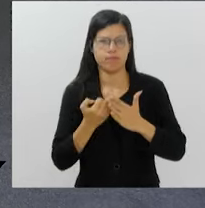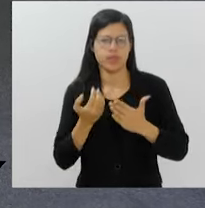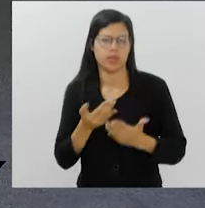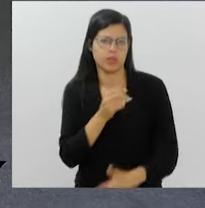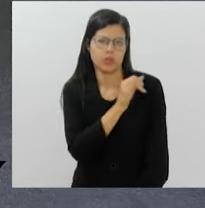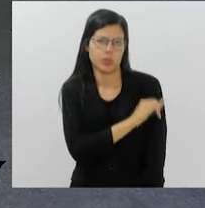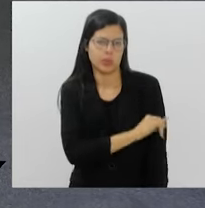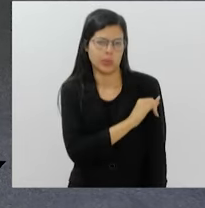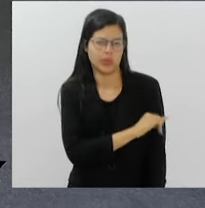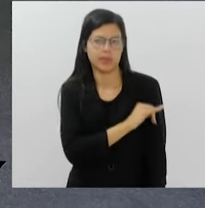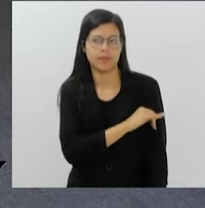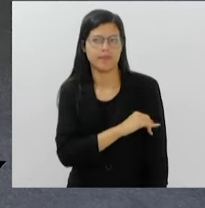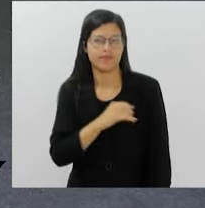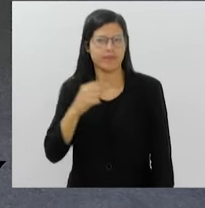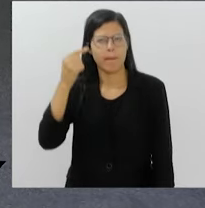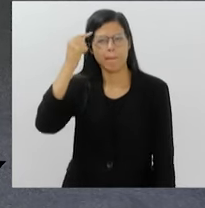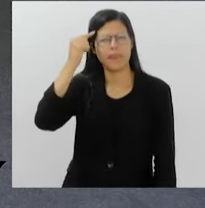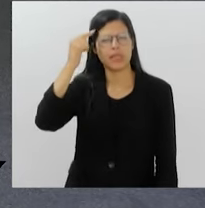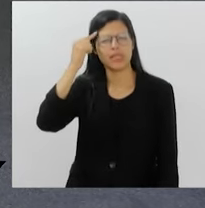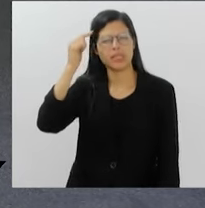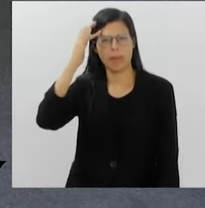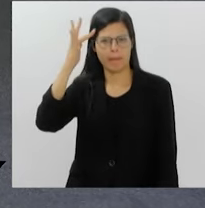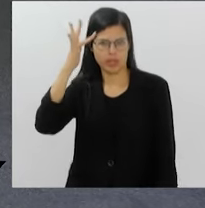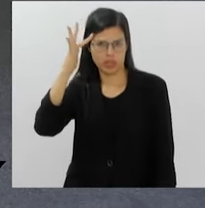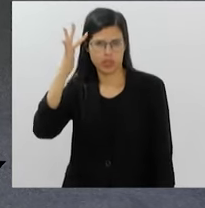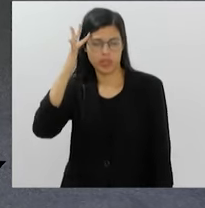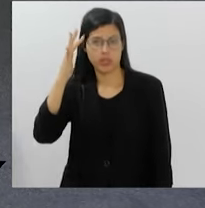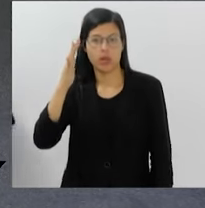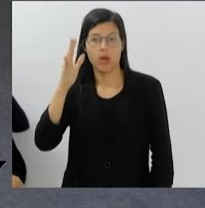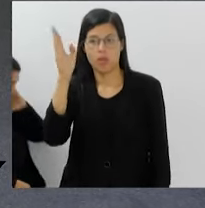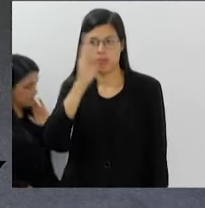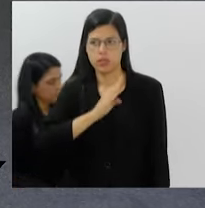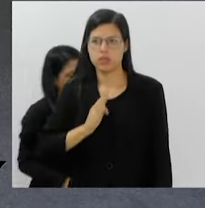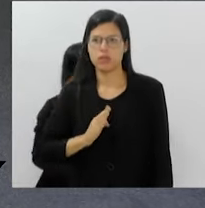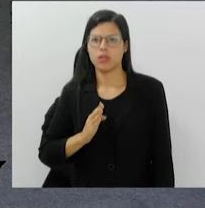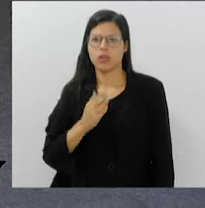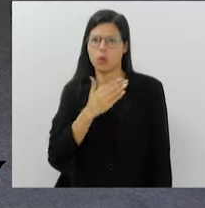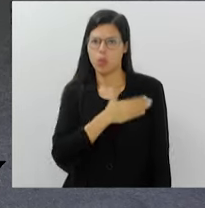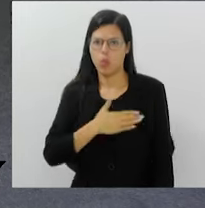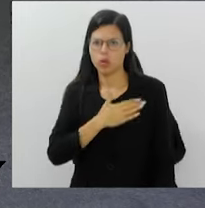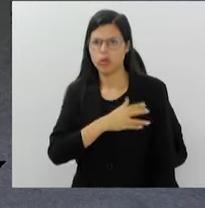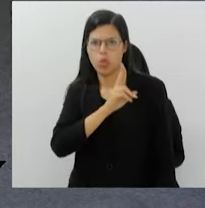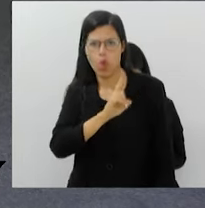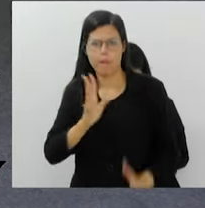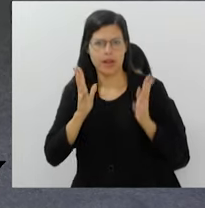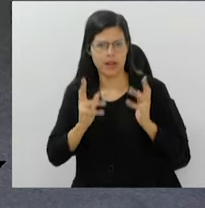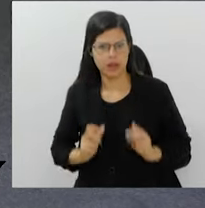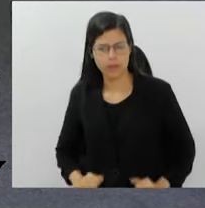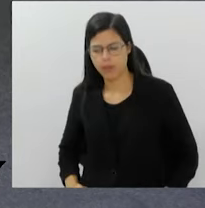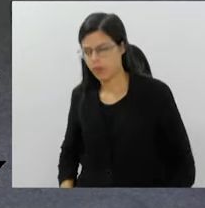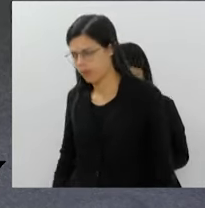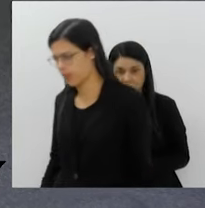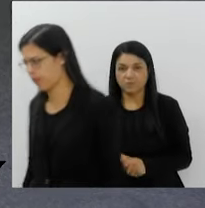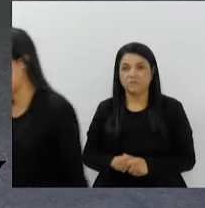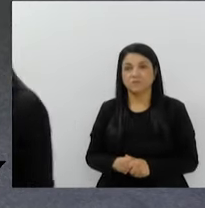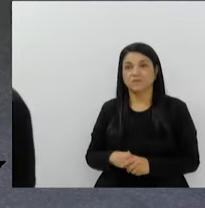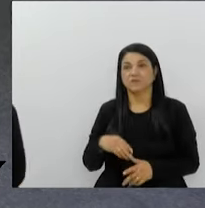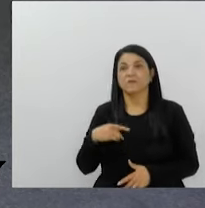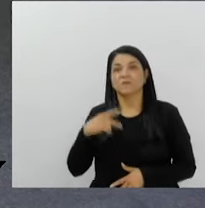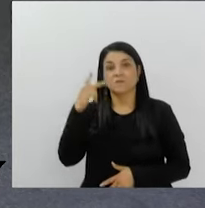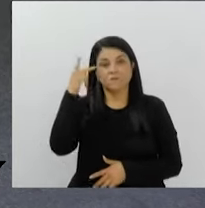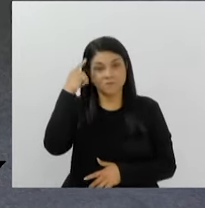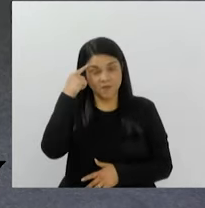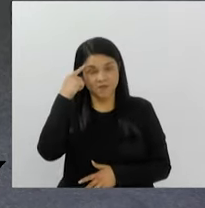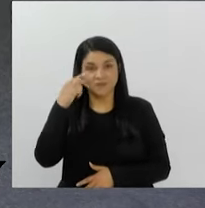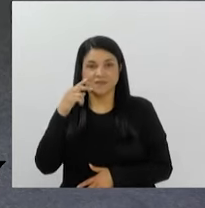aí, imagine só, o brasileiro preza muito pelo seu nome, pelo seu CPF. Imagina, presidente Rodrigo Amorim da CPI, você ter